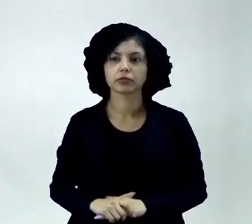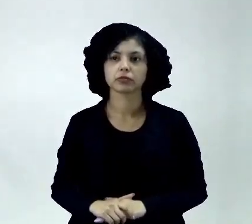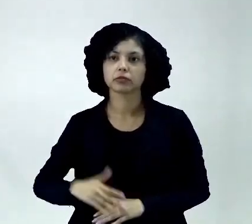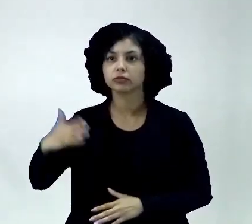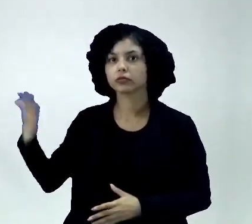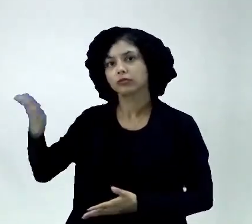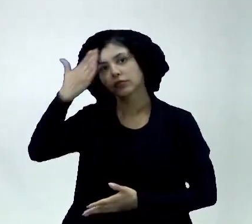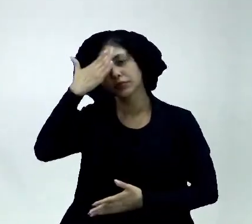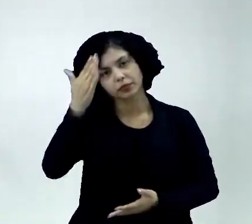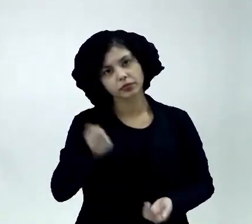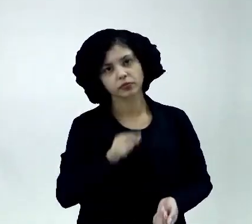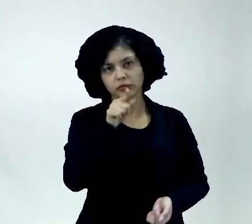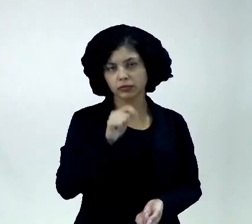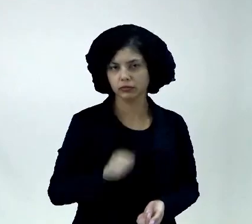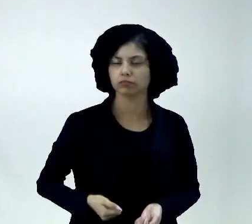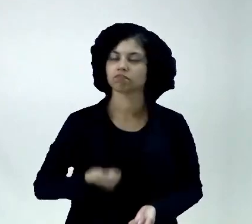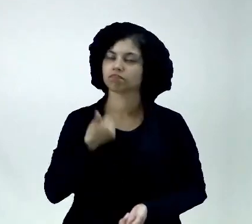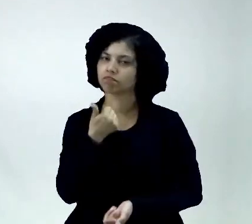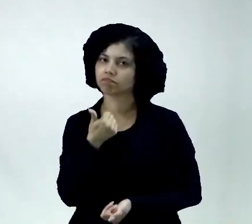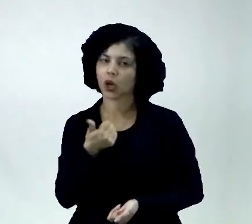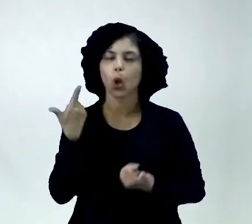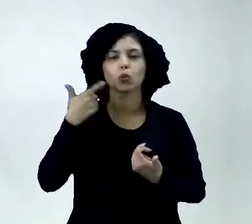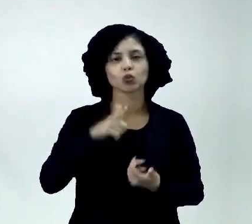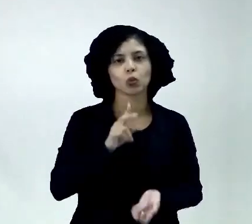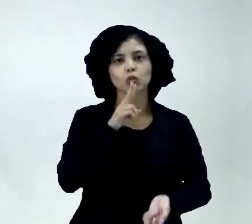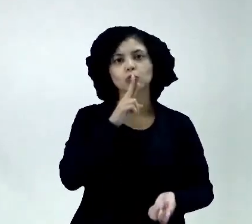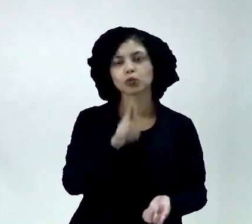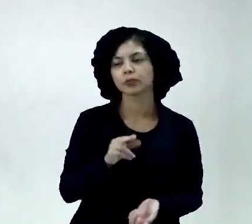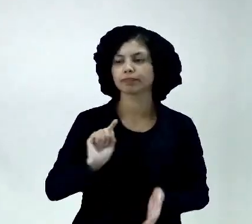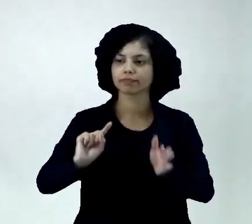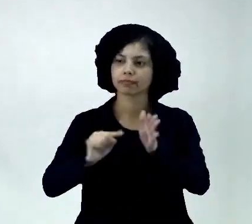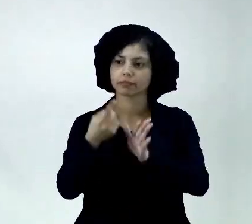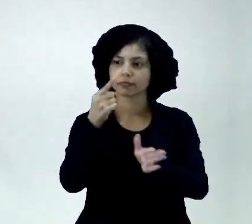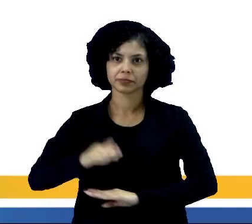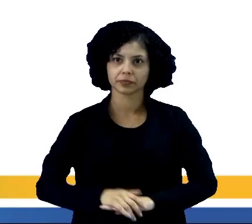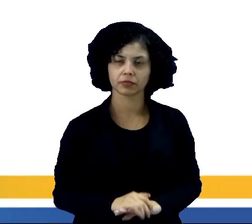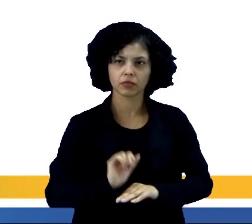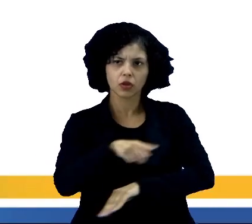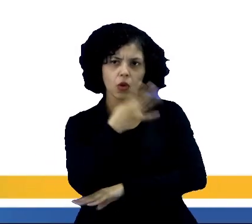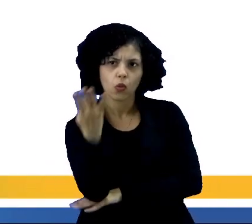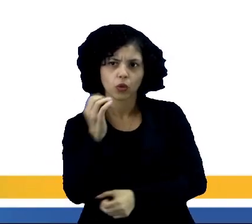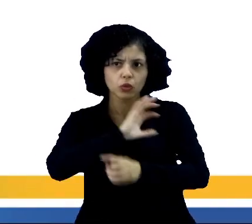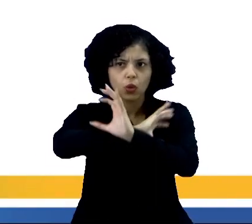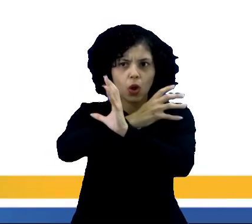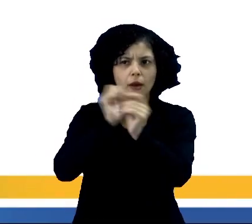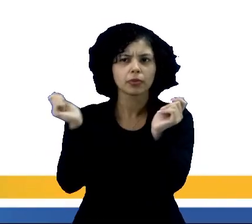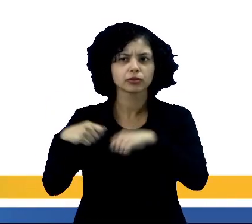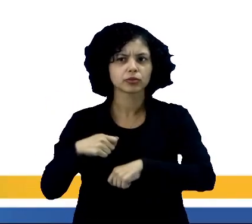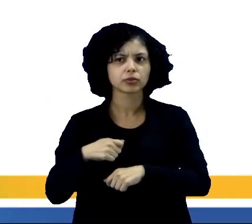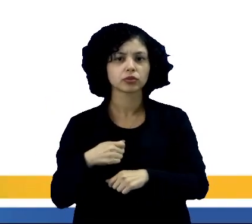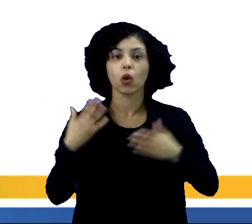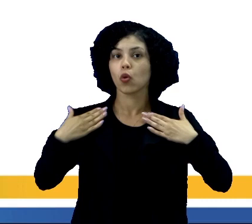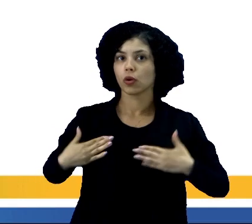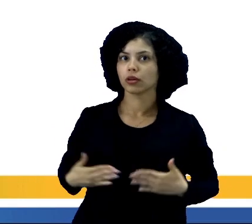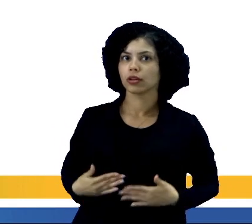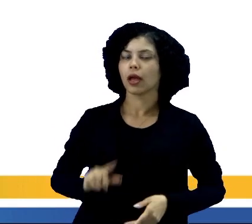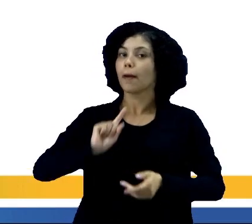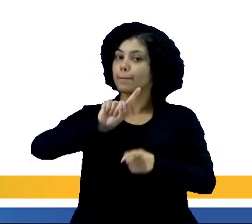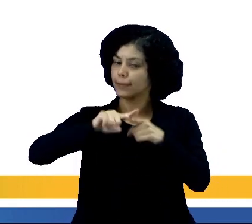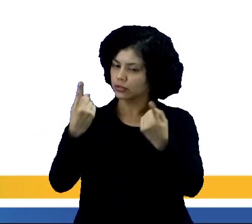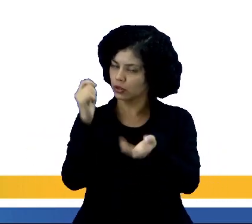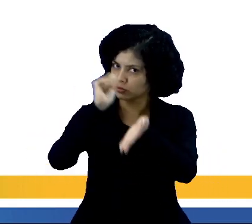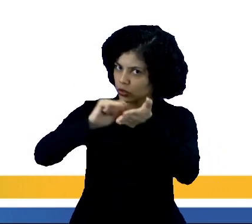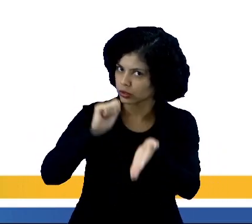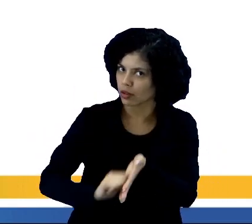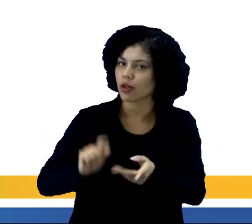Beleza? Compreendido isso, vocês já estão feras e são capazes de responder a primeira pergunta. Quantos ossos possui o corpo humano? Essa tá fácil, eu não escrevi